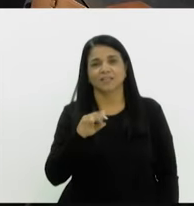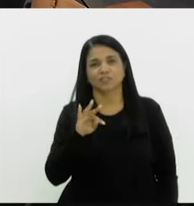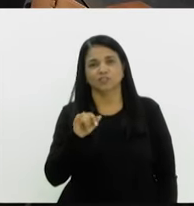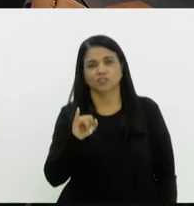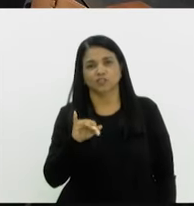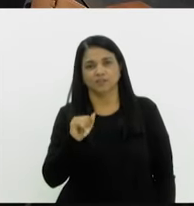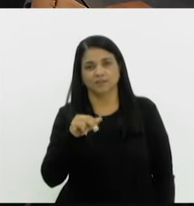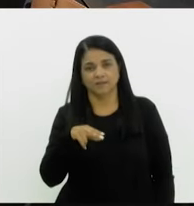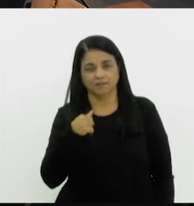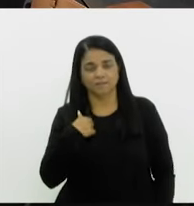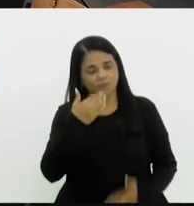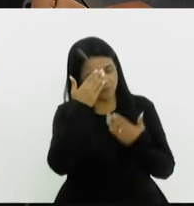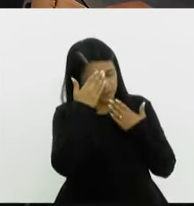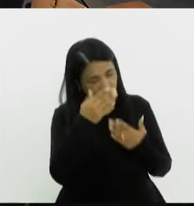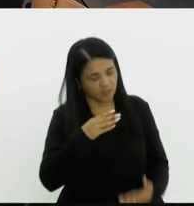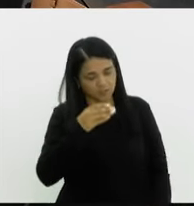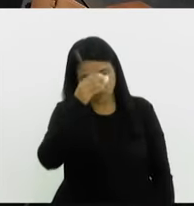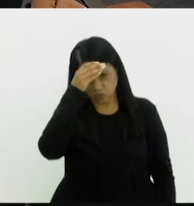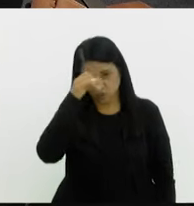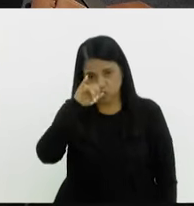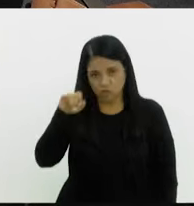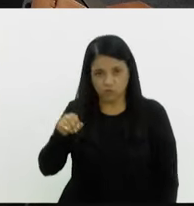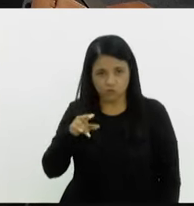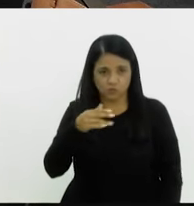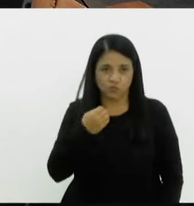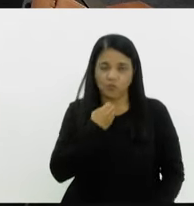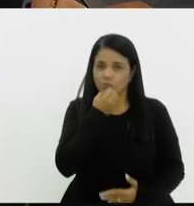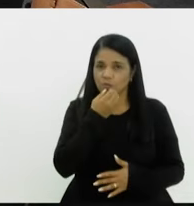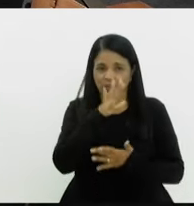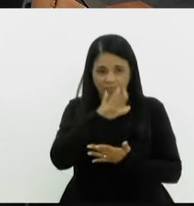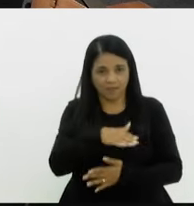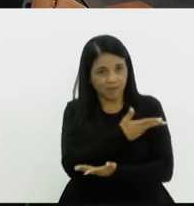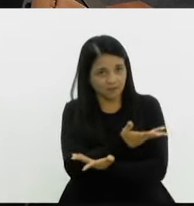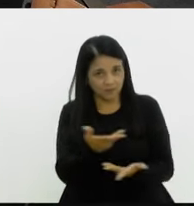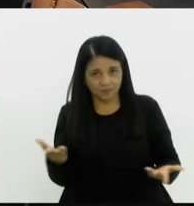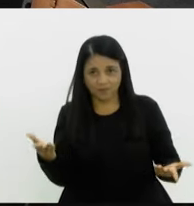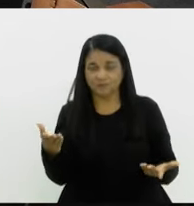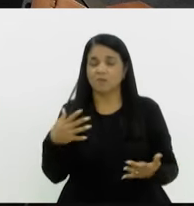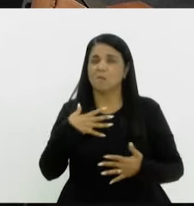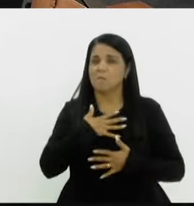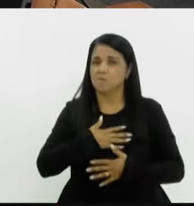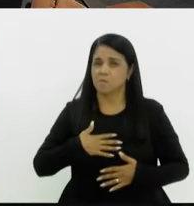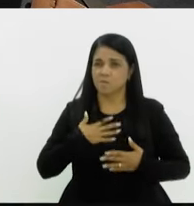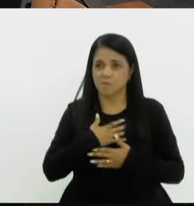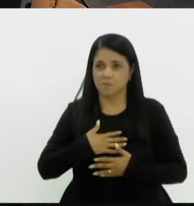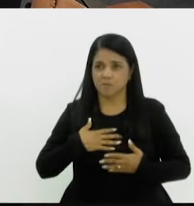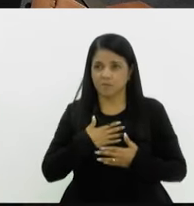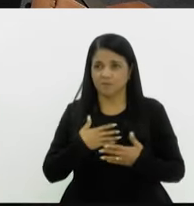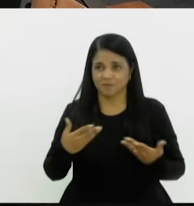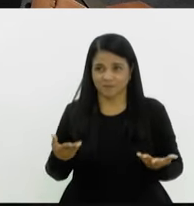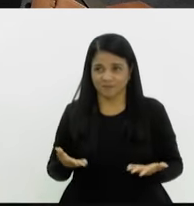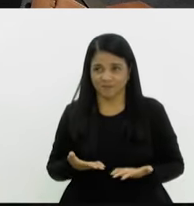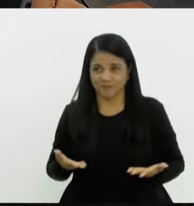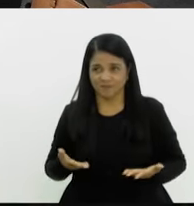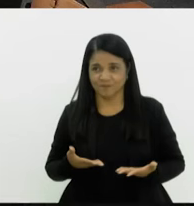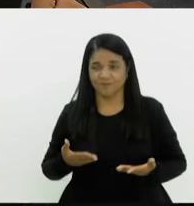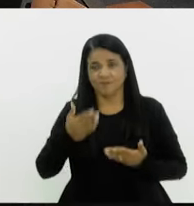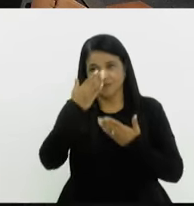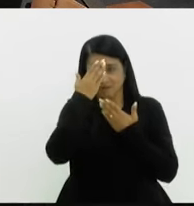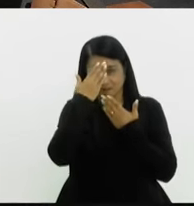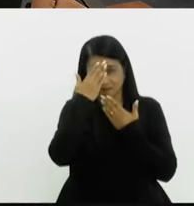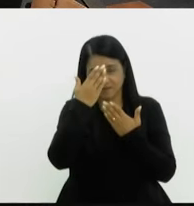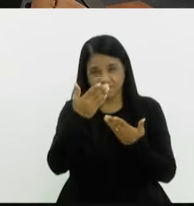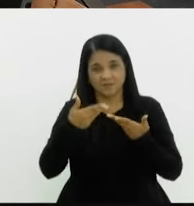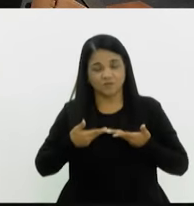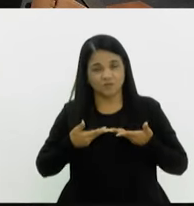obrigada Boa tarde a todas e a todos é um prazer eh mais uma vez estar aqui nessa casa Agradeço o